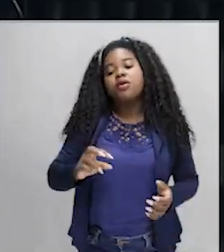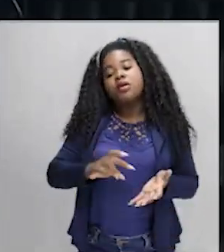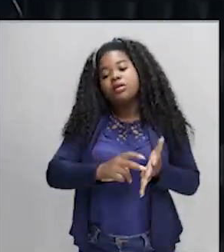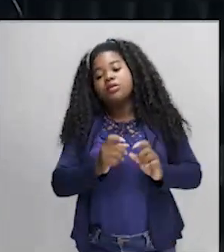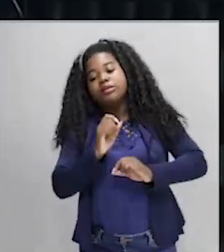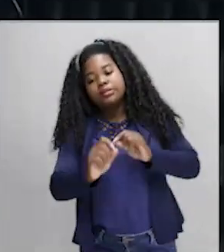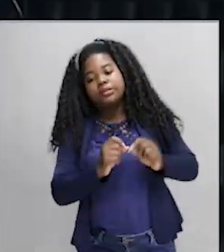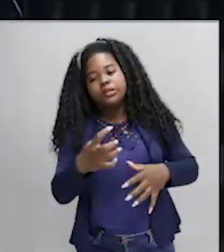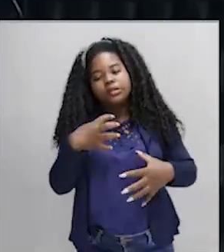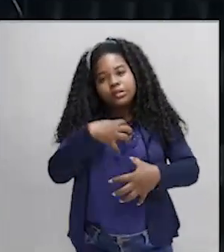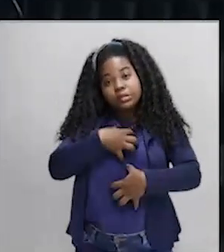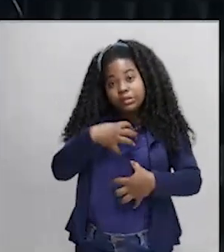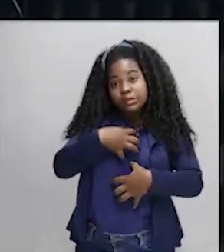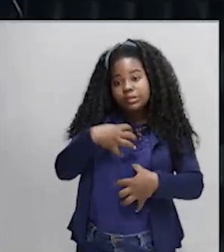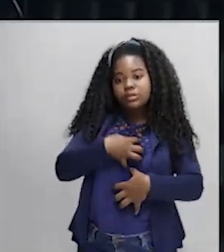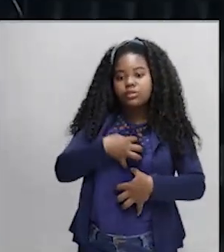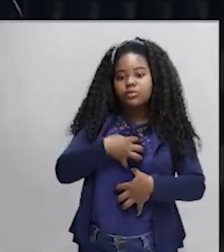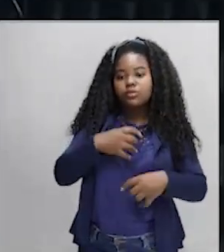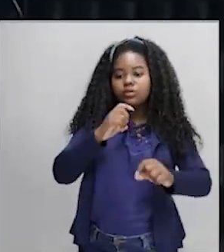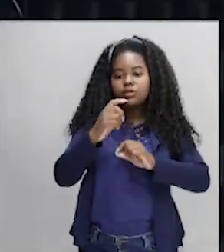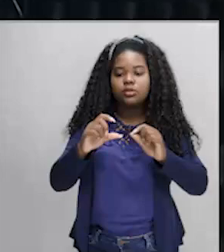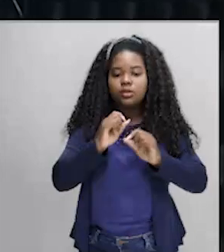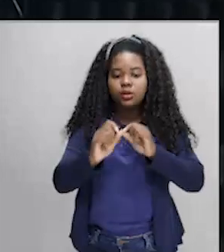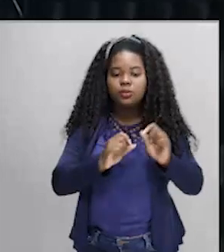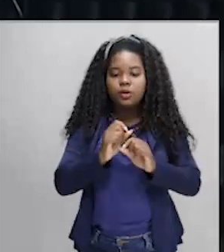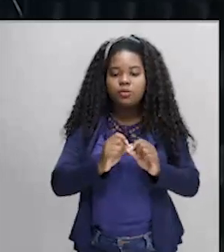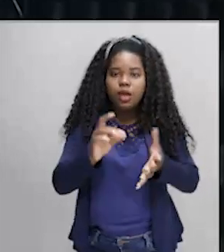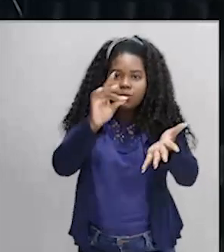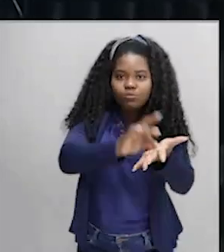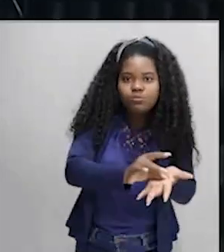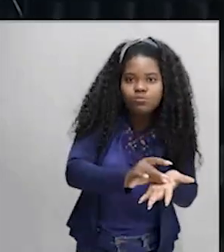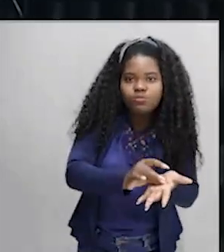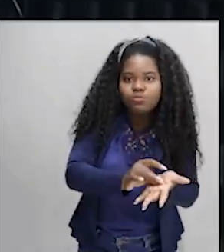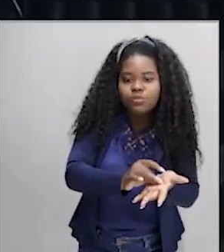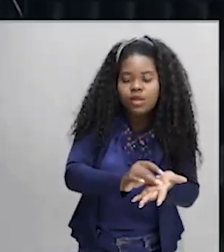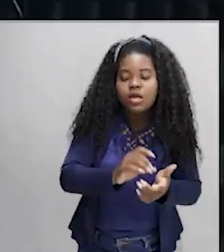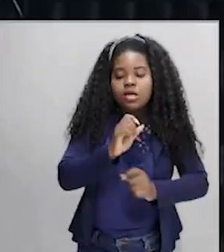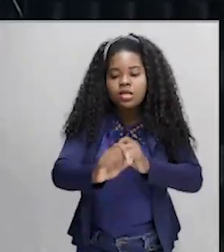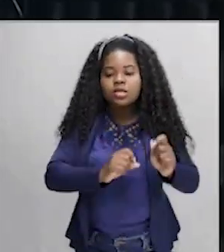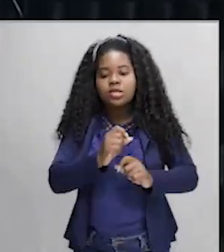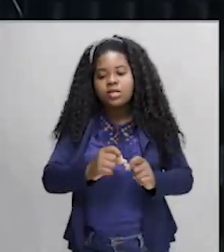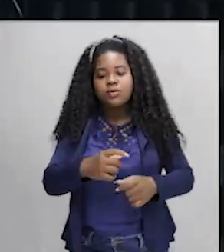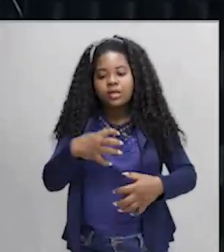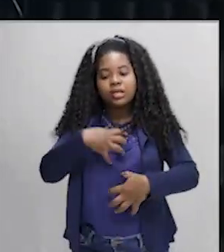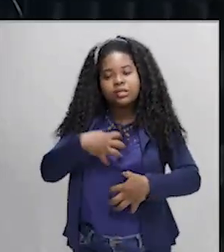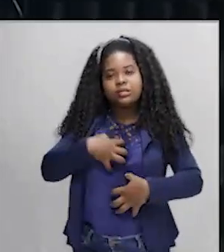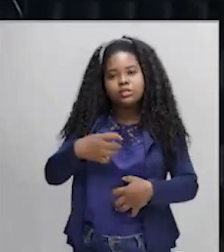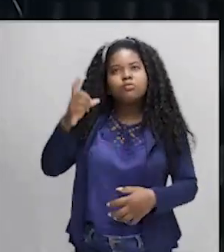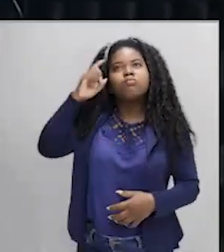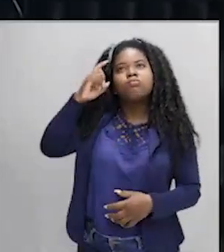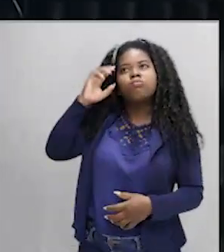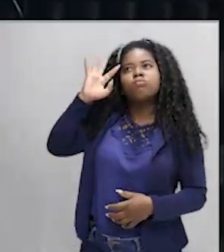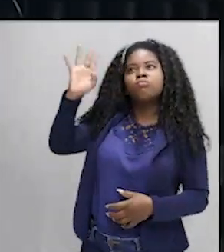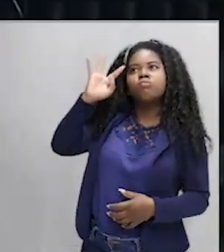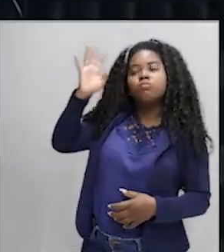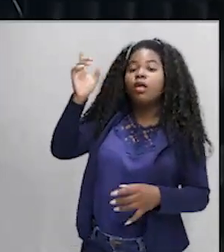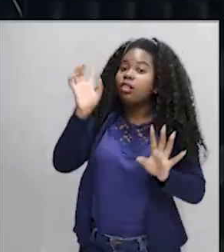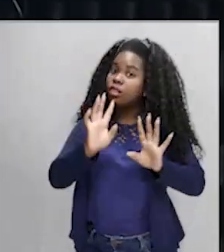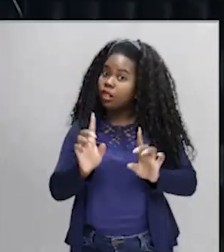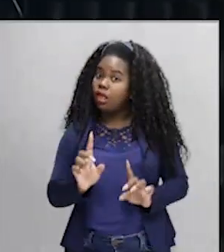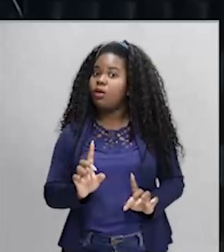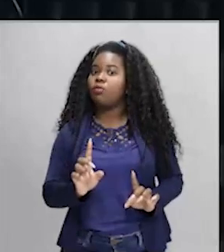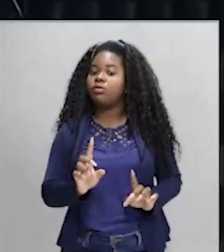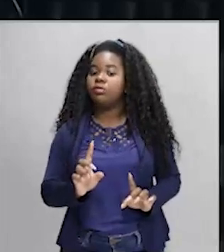sentido que não é o sentido literal. O significado daquela palavra não é aquele que você pensa. Então, muitas vezes, você